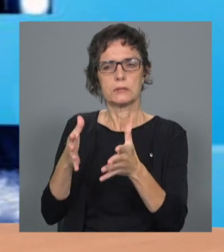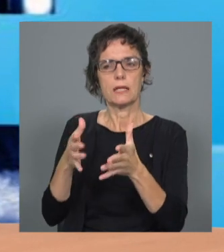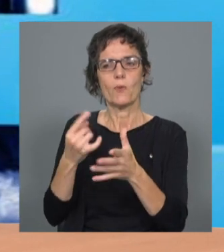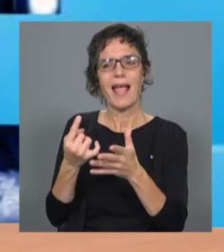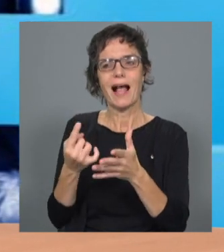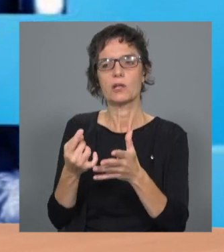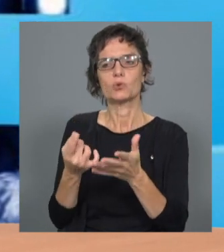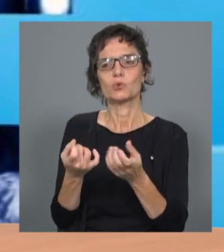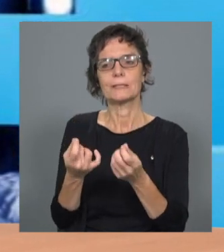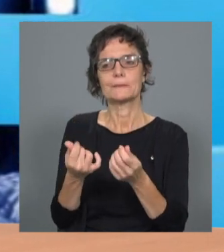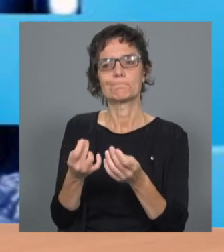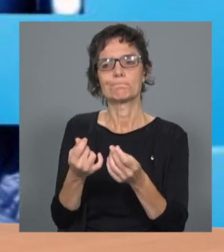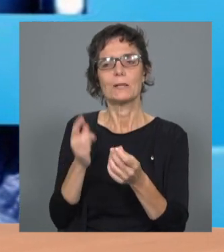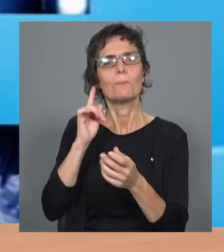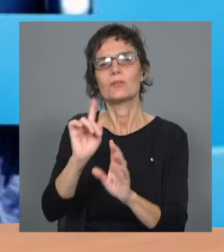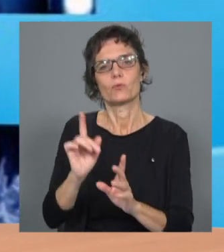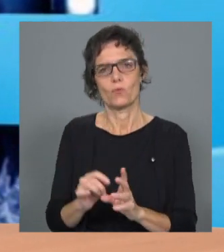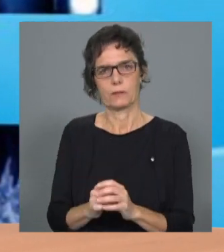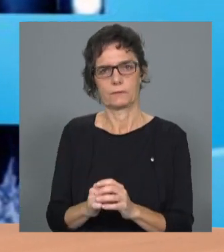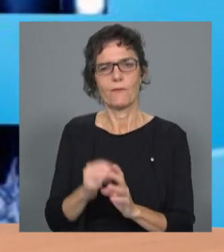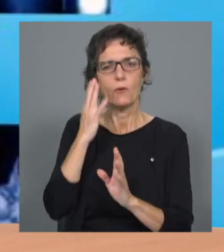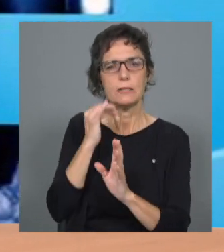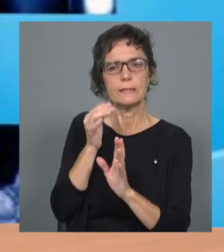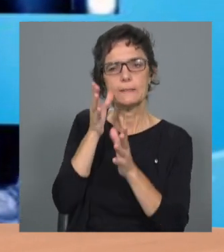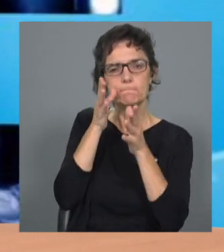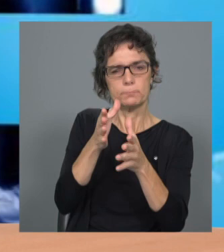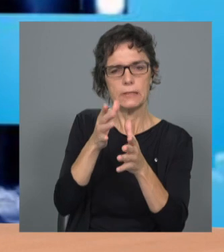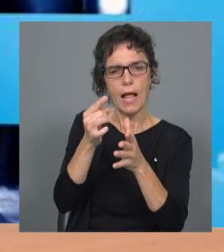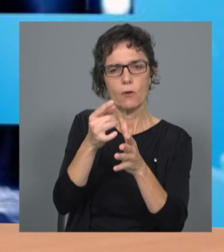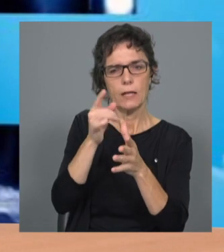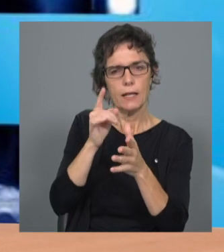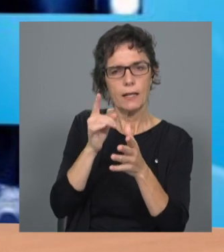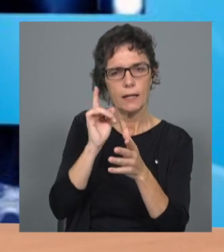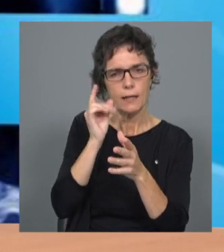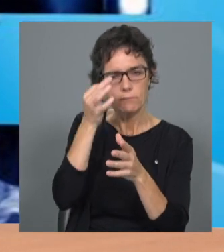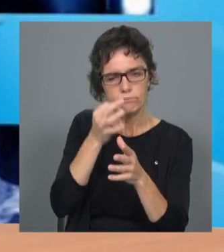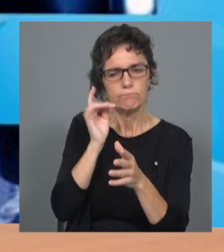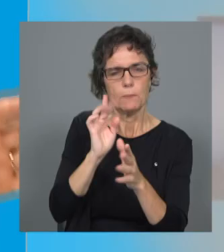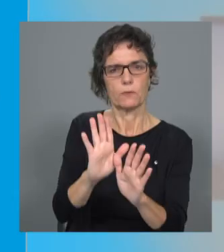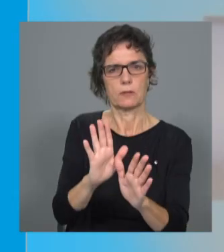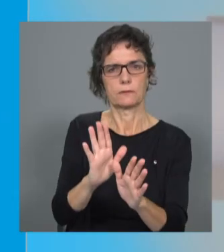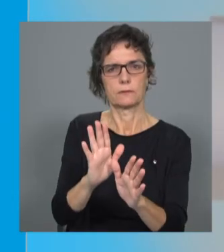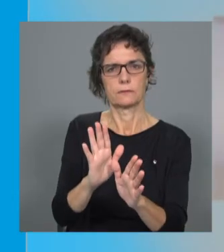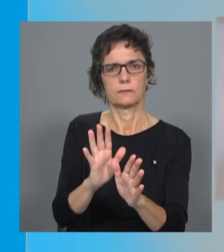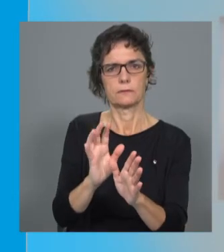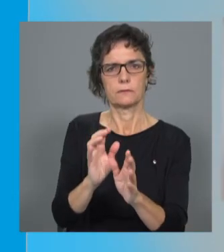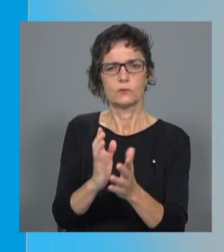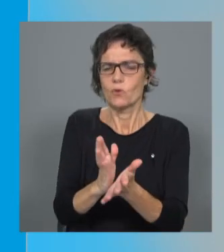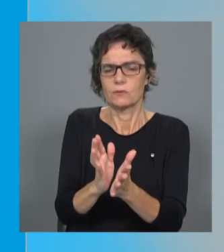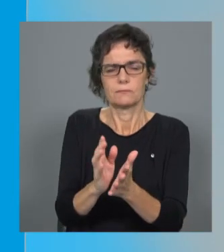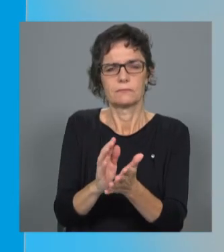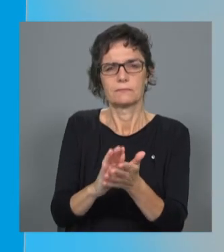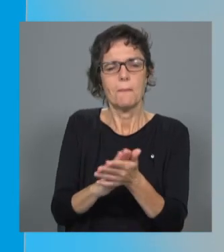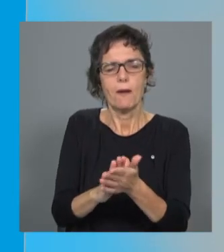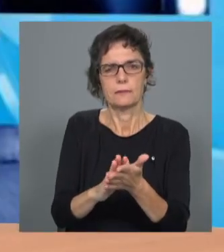do essencial. Que se desvia do essencial, exato. E isso às vezes é difícil, sim. E acredito que aqui foi a partilha do essencial